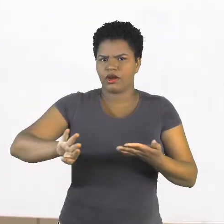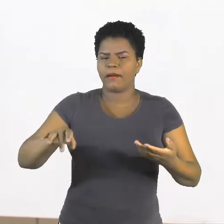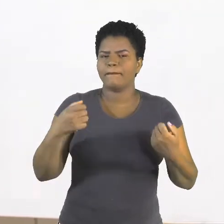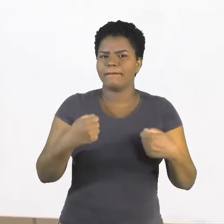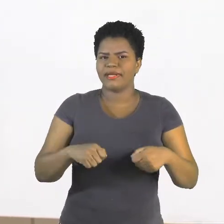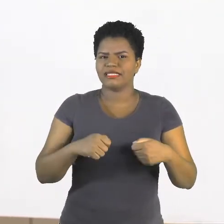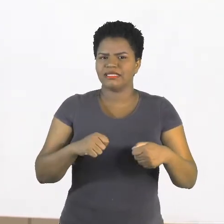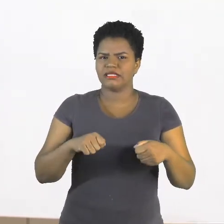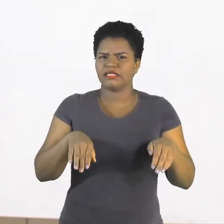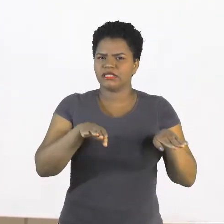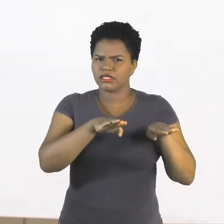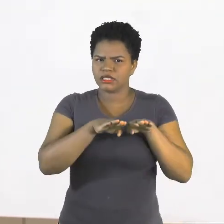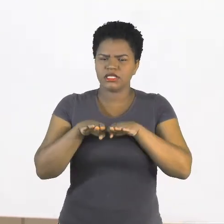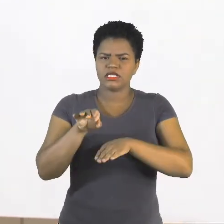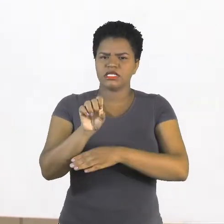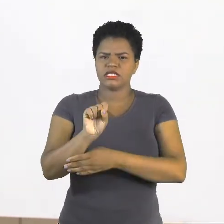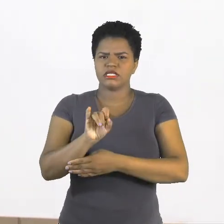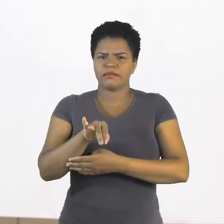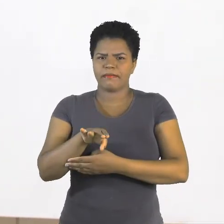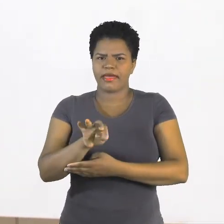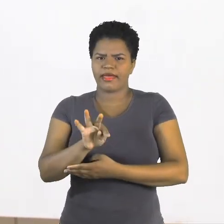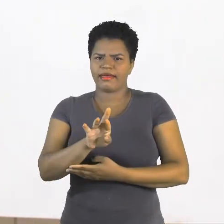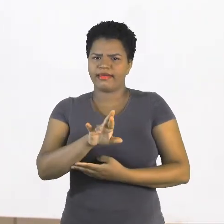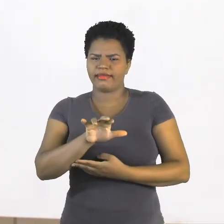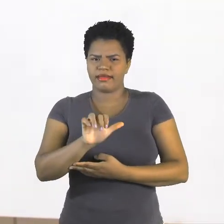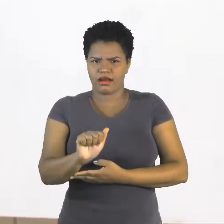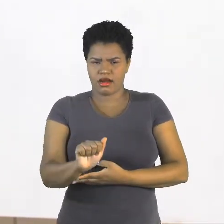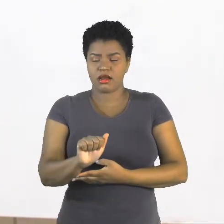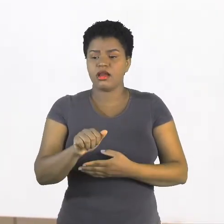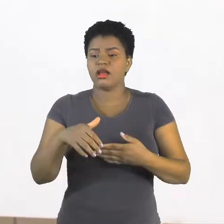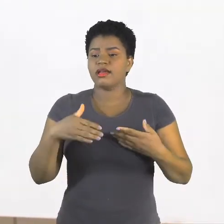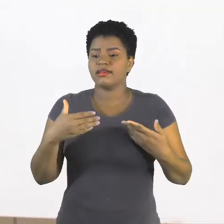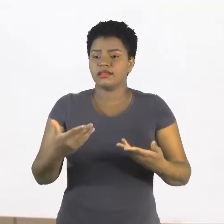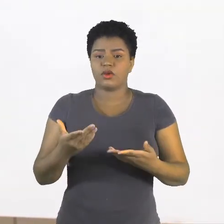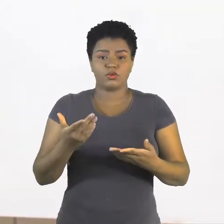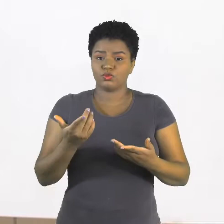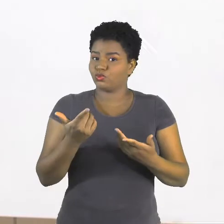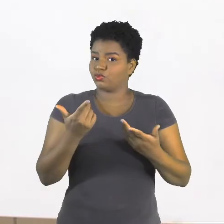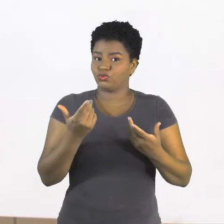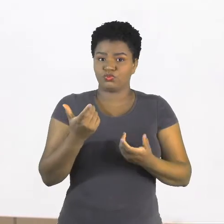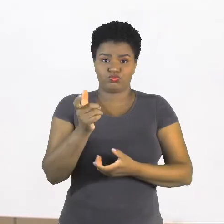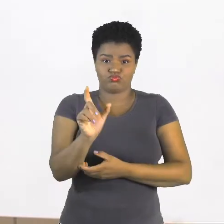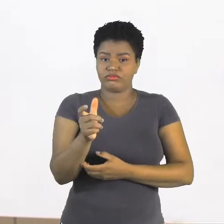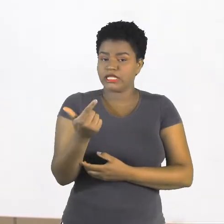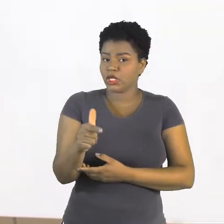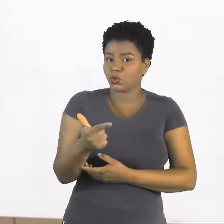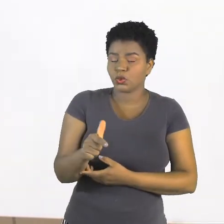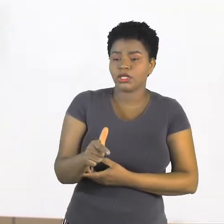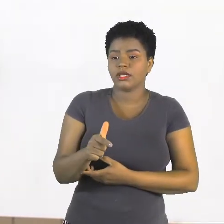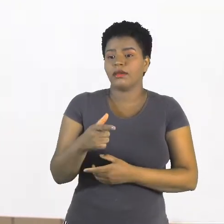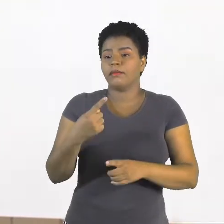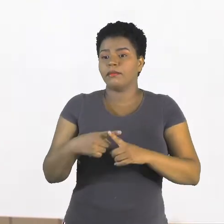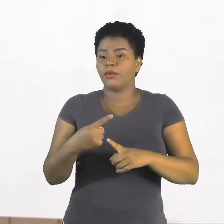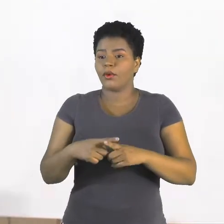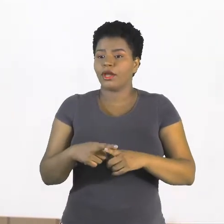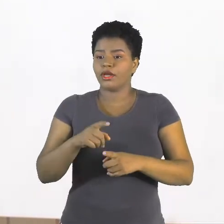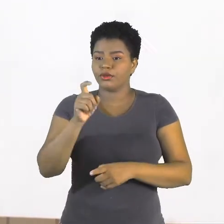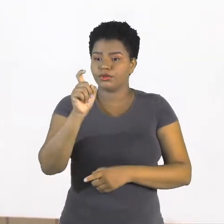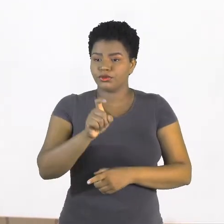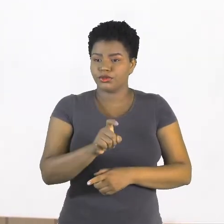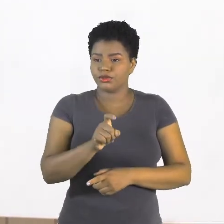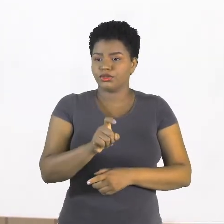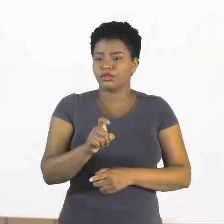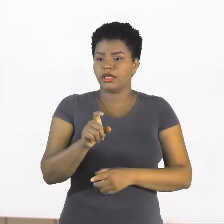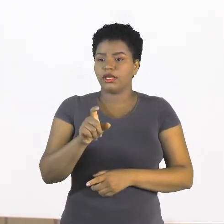as incógnitas? Aqui não aparece, porque o x tem o mesmo sinal aqui no termo dele e o y também. E